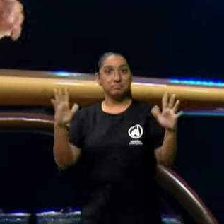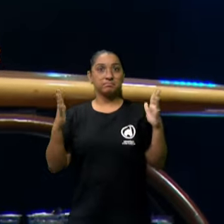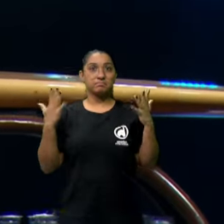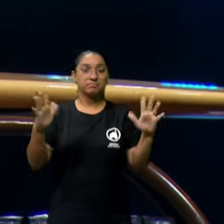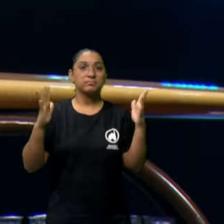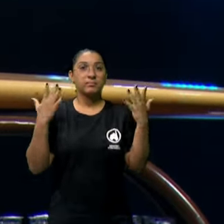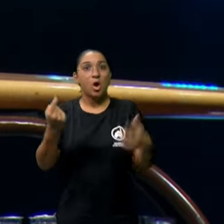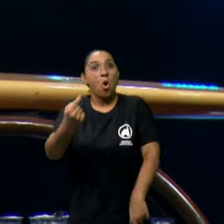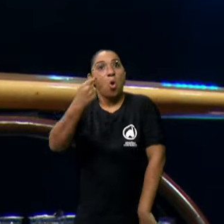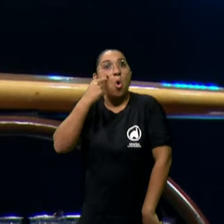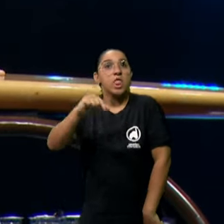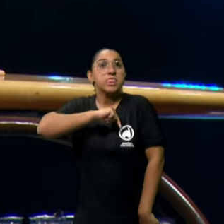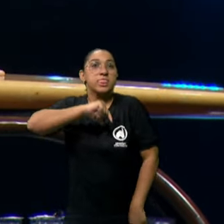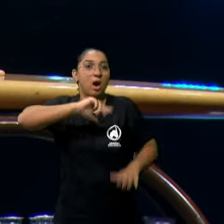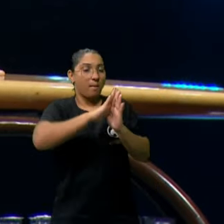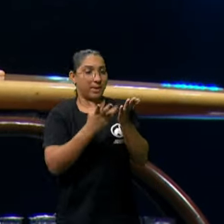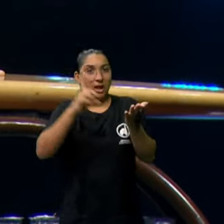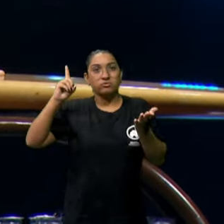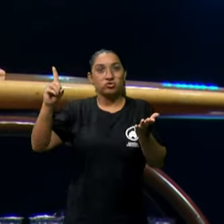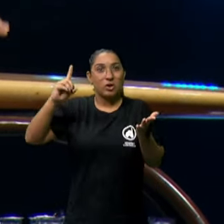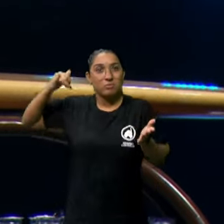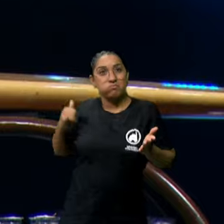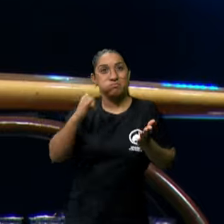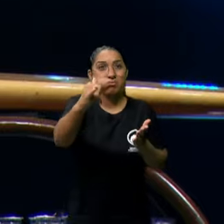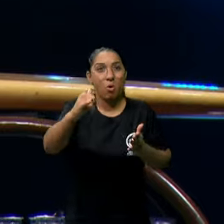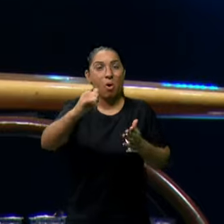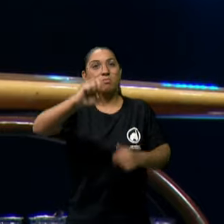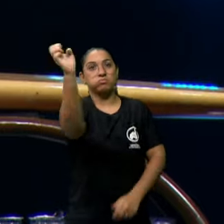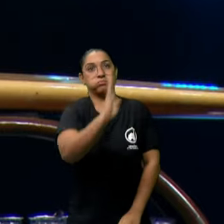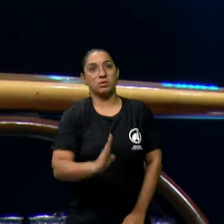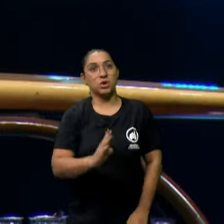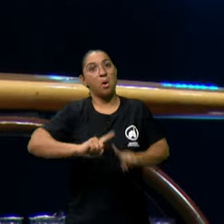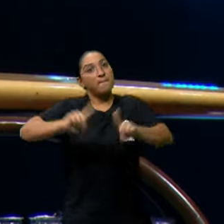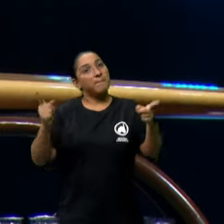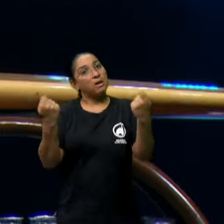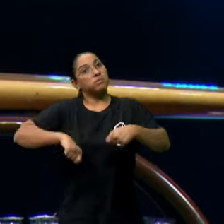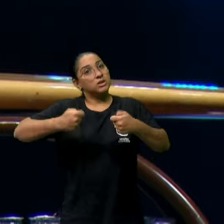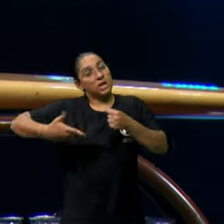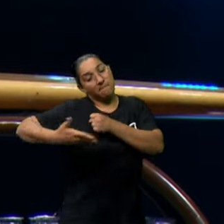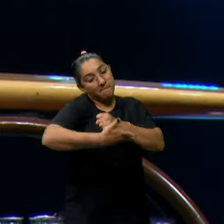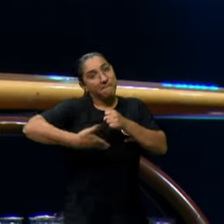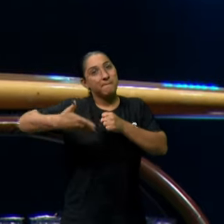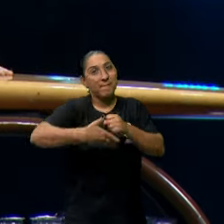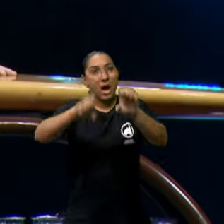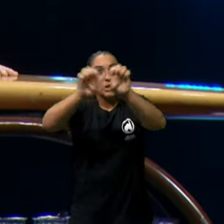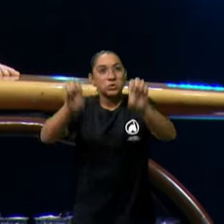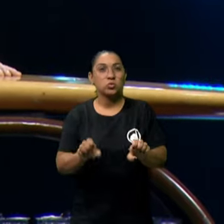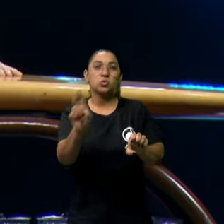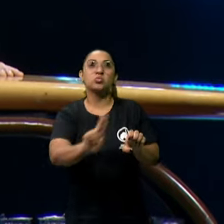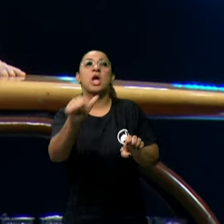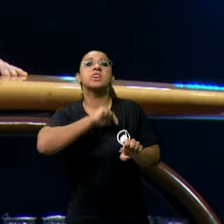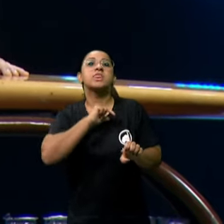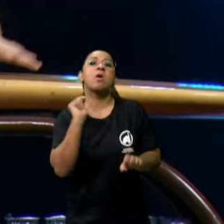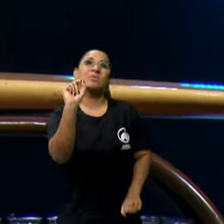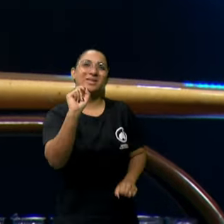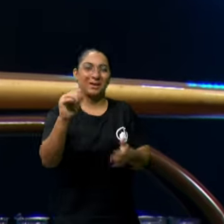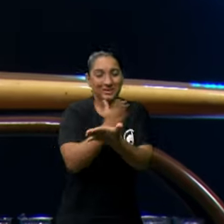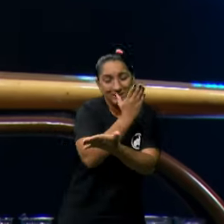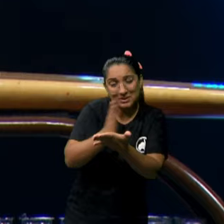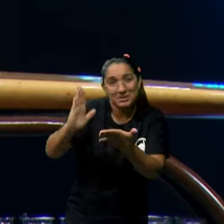eu tenho uma palavra para o Brasil mas você tem que entender a plataforma vai ser estrutura sobre a coisa essa palavra vai se